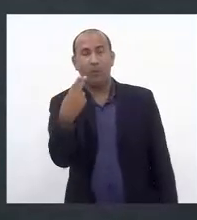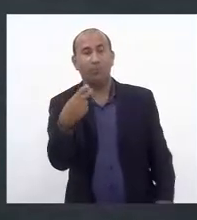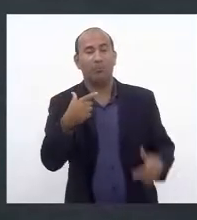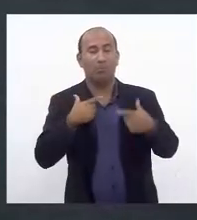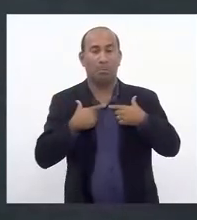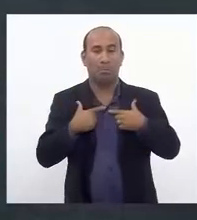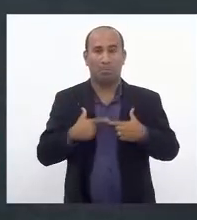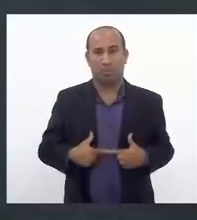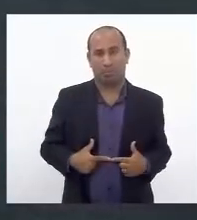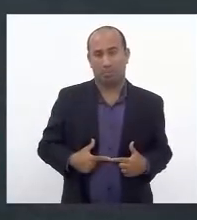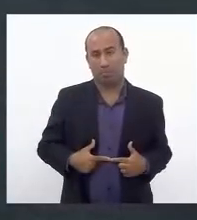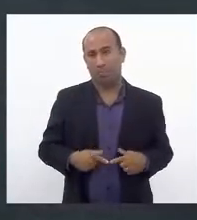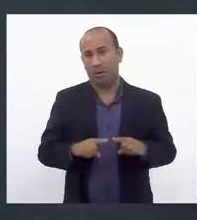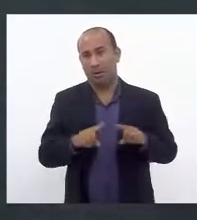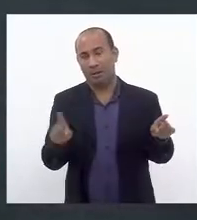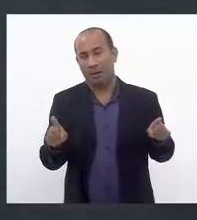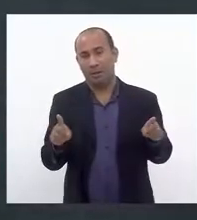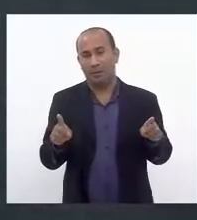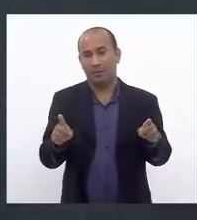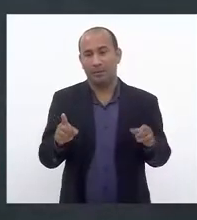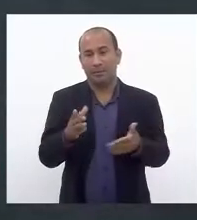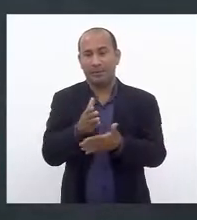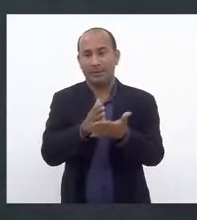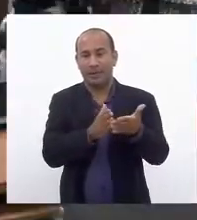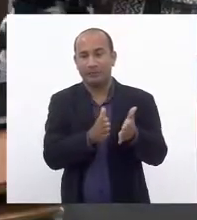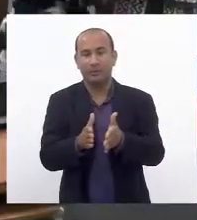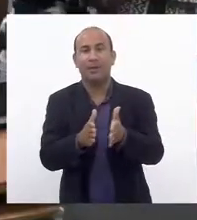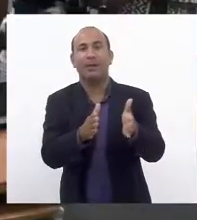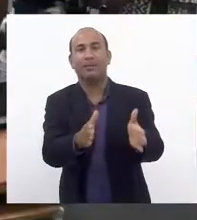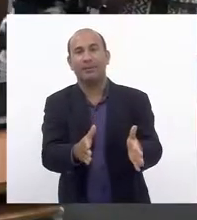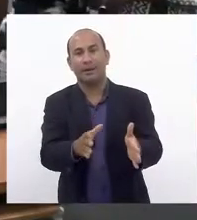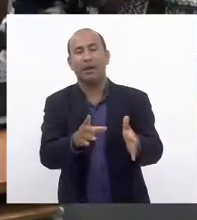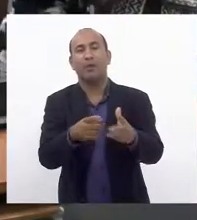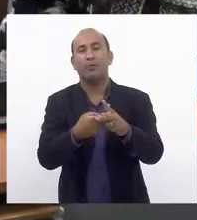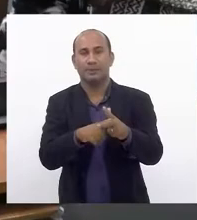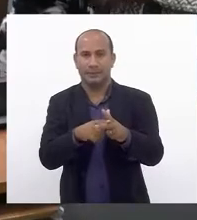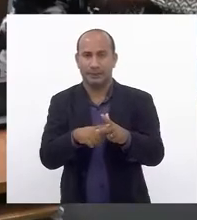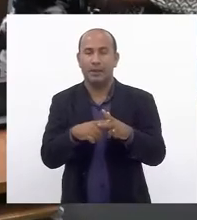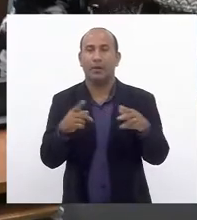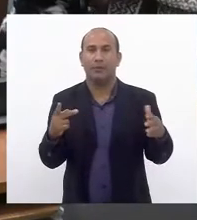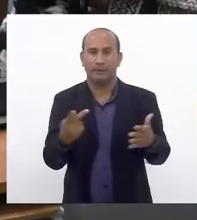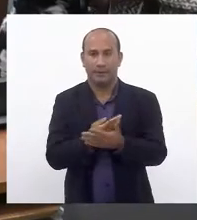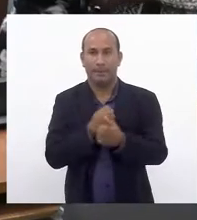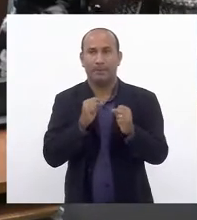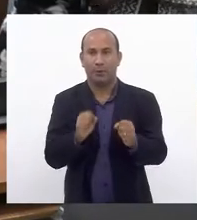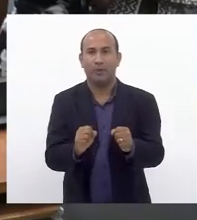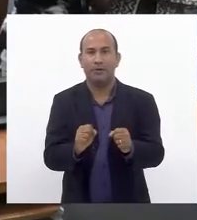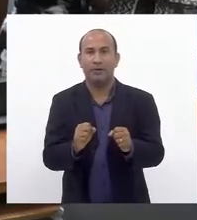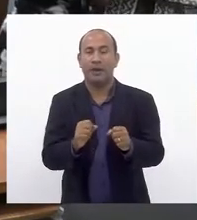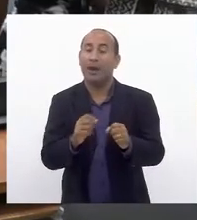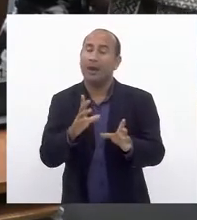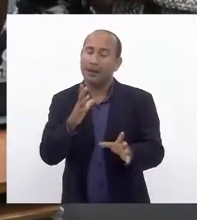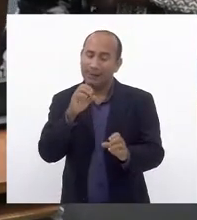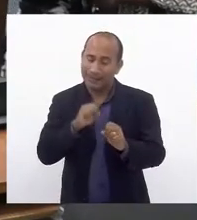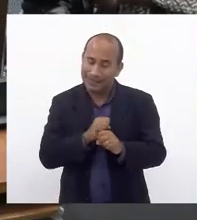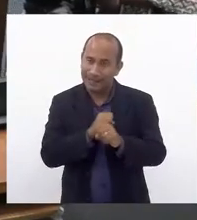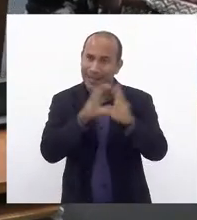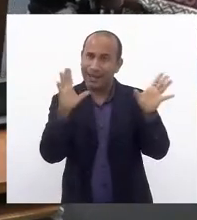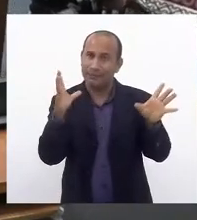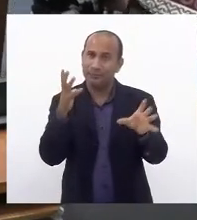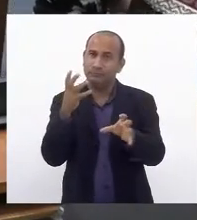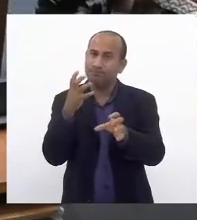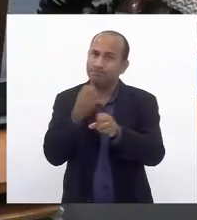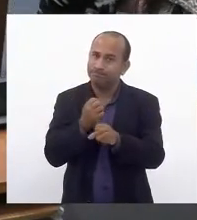inocente. E não no meio do caminho, sujeito ainda às reformas. Claro que o Tribunal de Contas não tem o trânsito